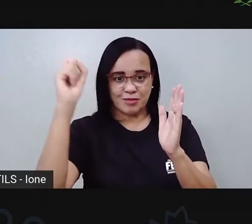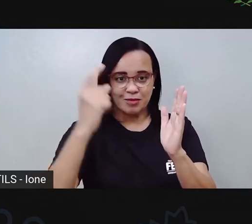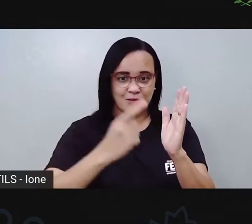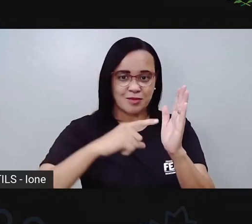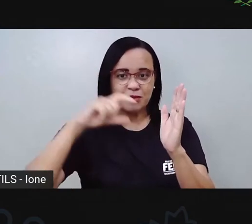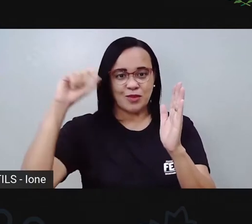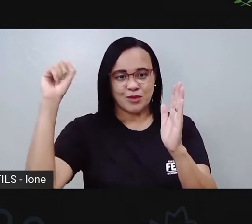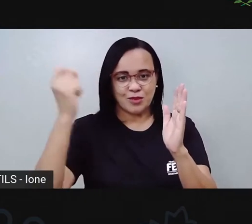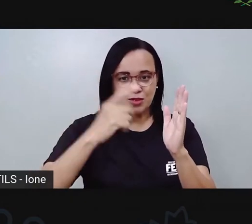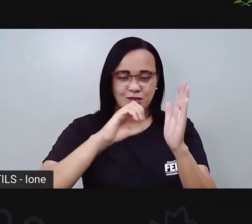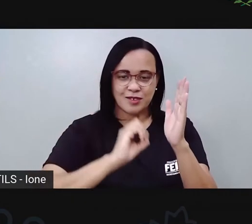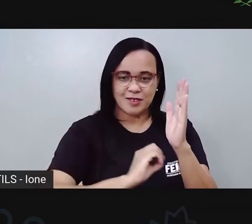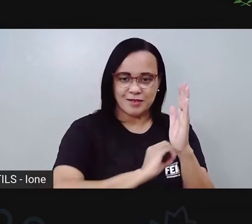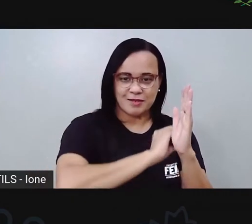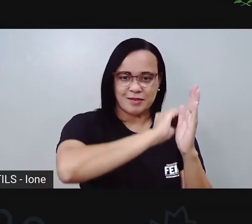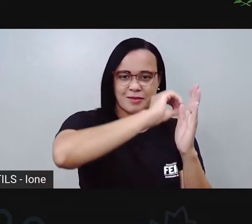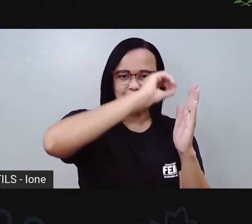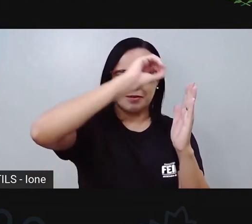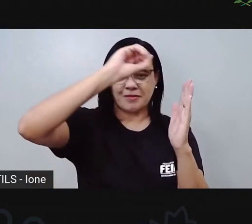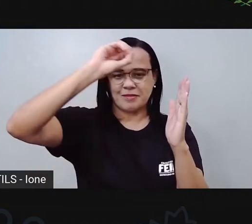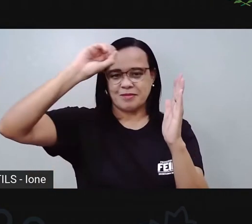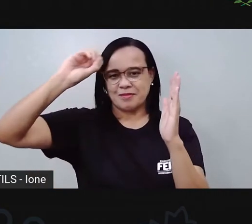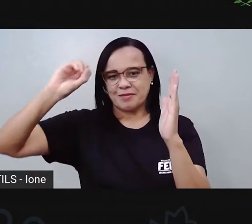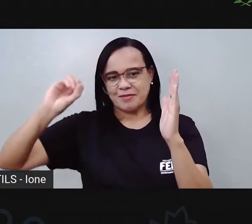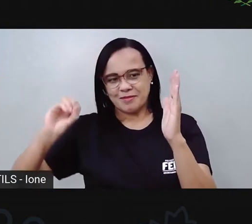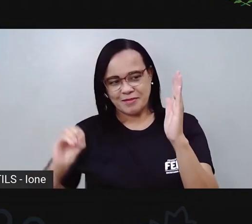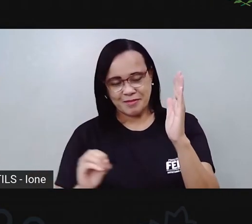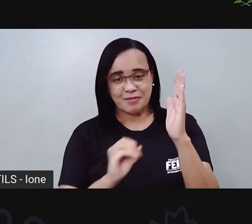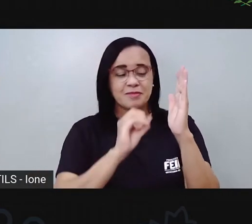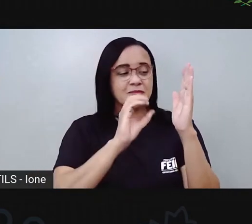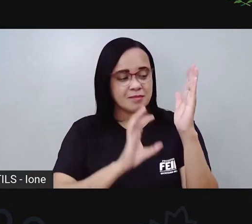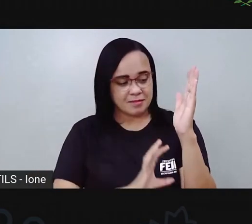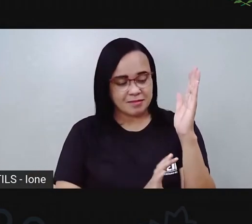e o sol já vem surgindo